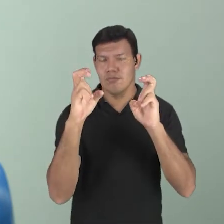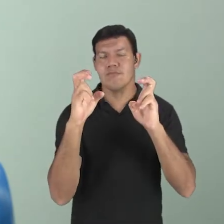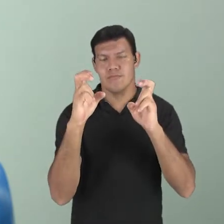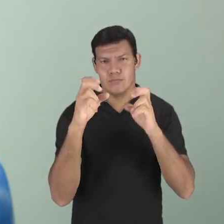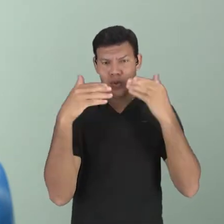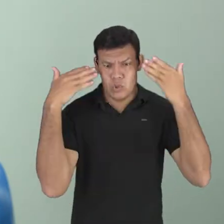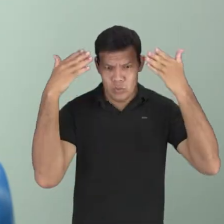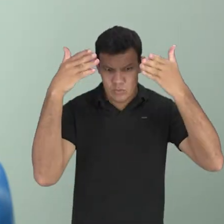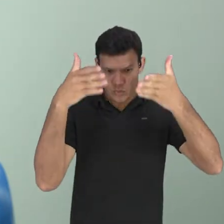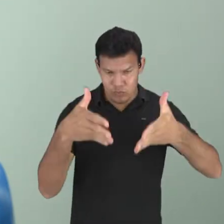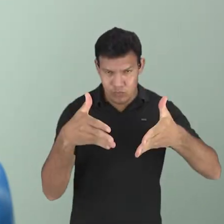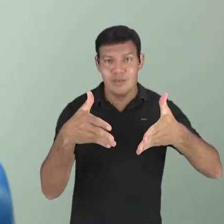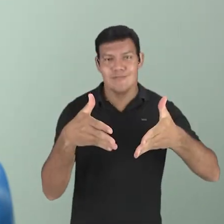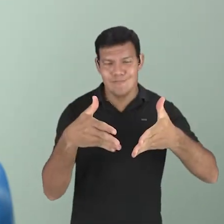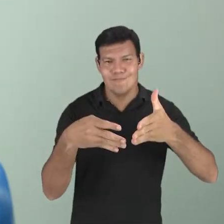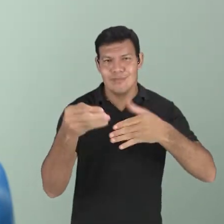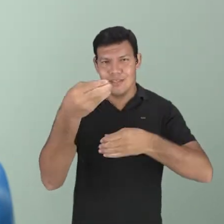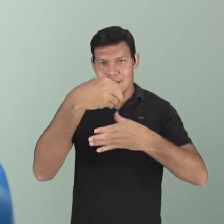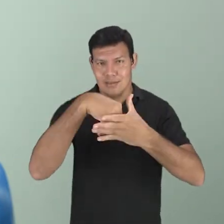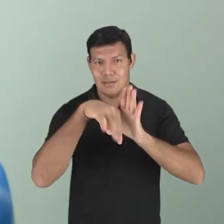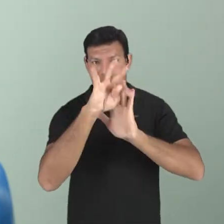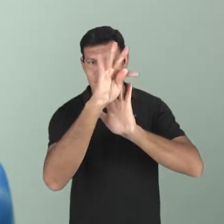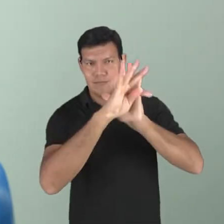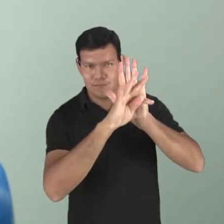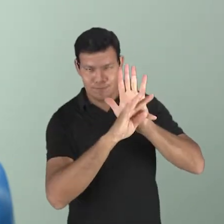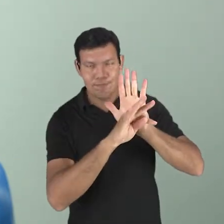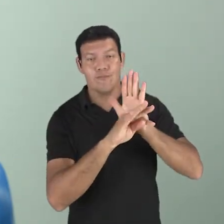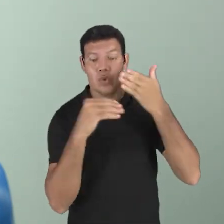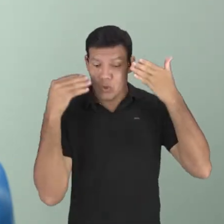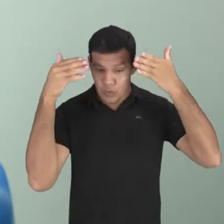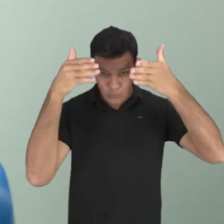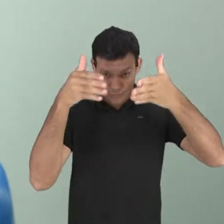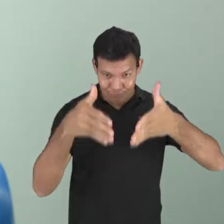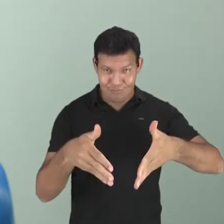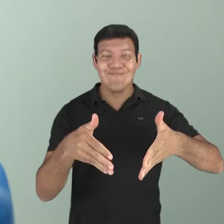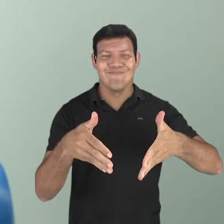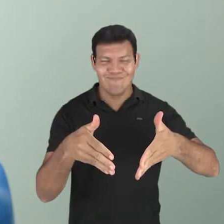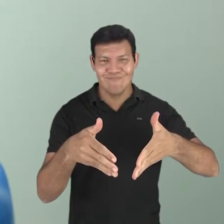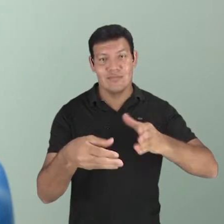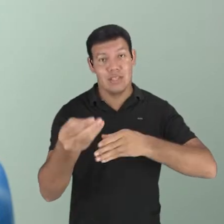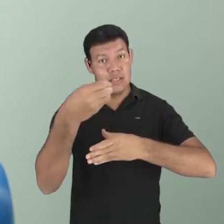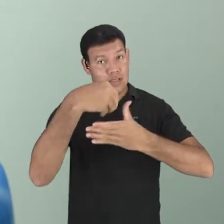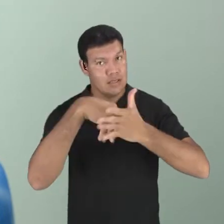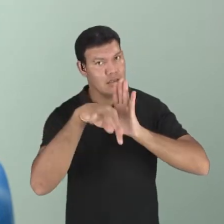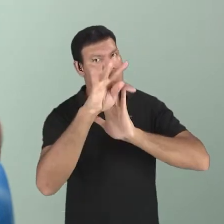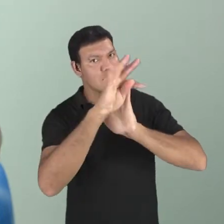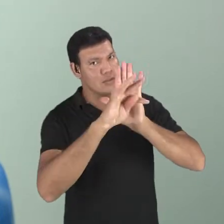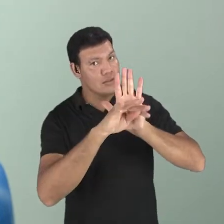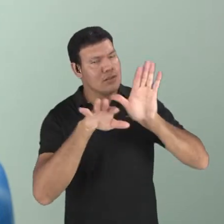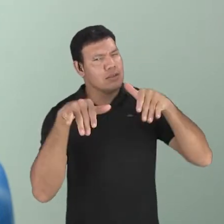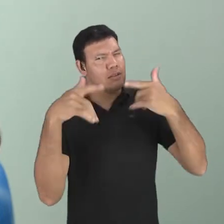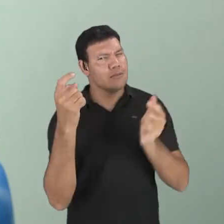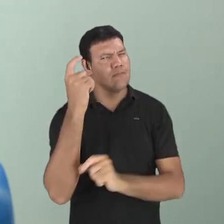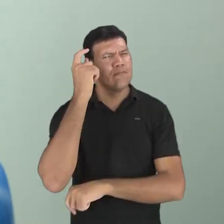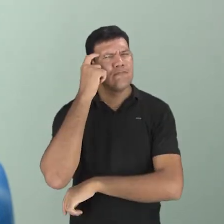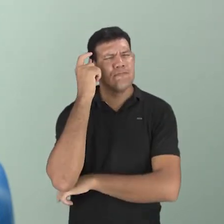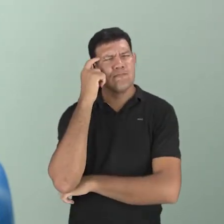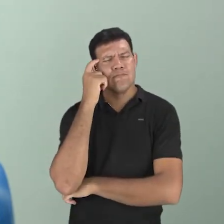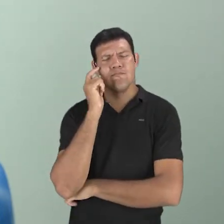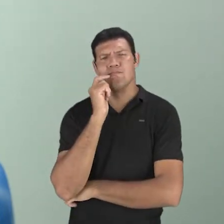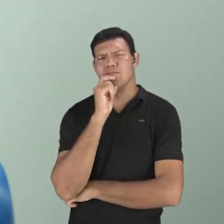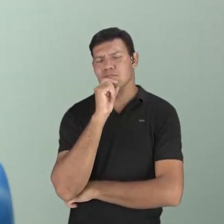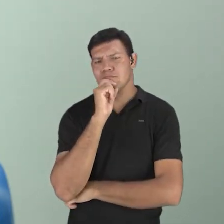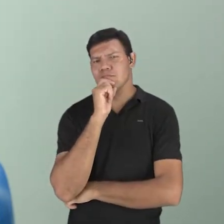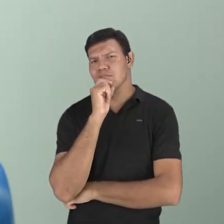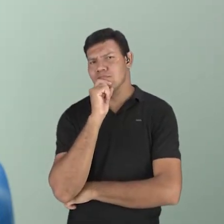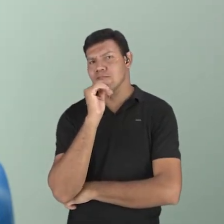sobre a ideia central de um texto. Isso mesmo, a ideia central de um texto. Para isso, pense comigo um